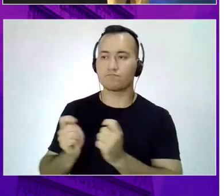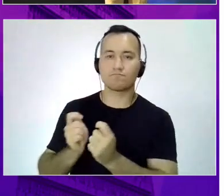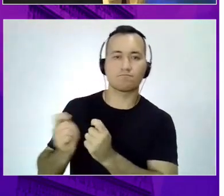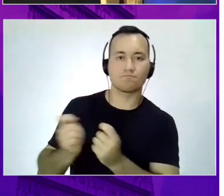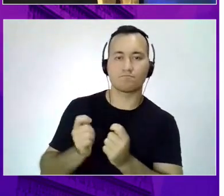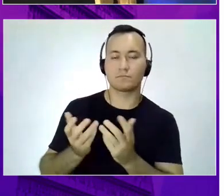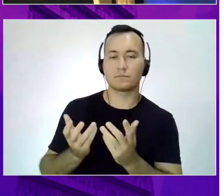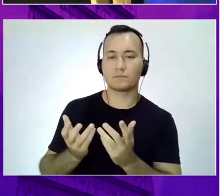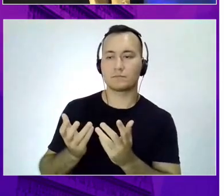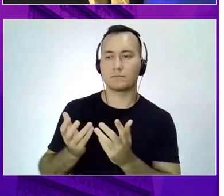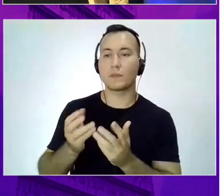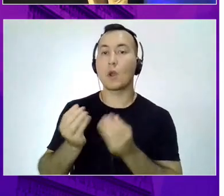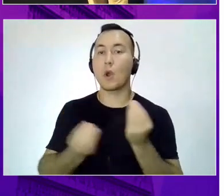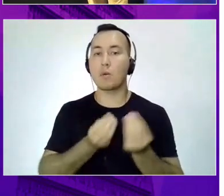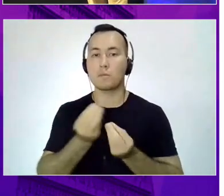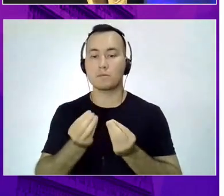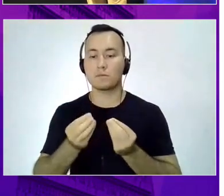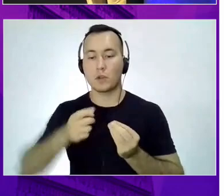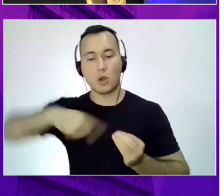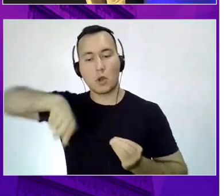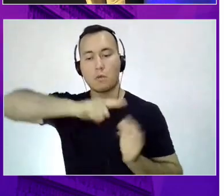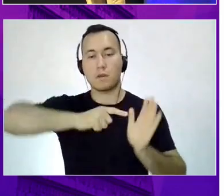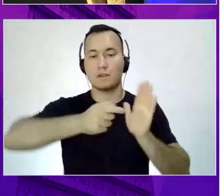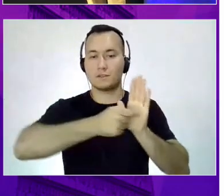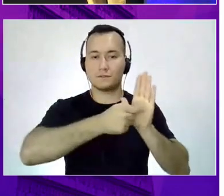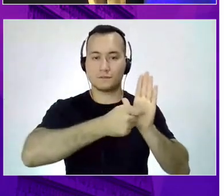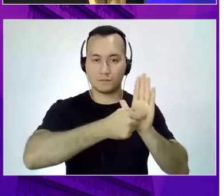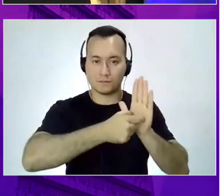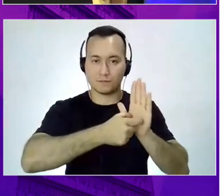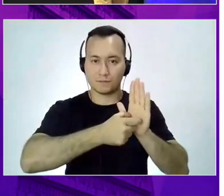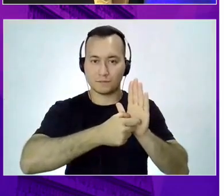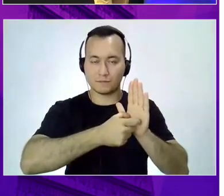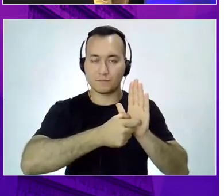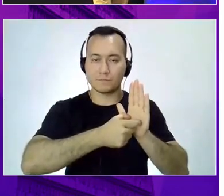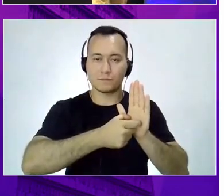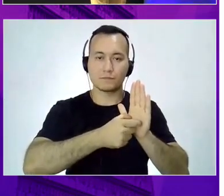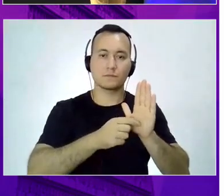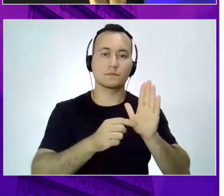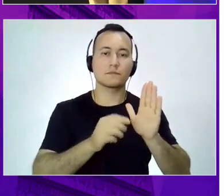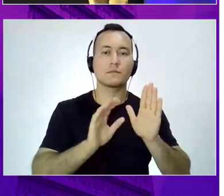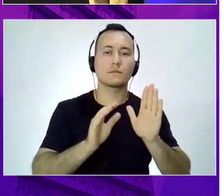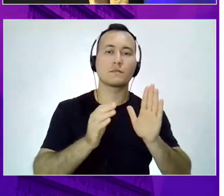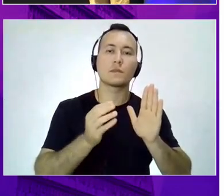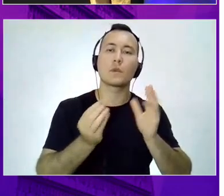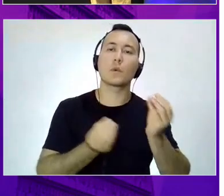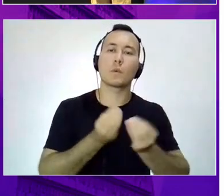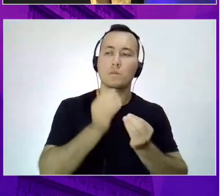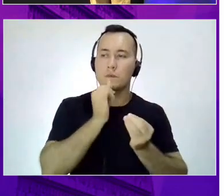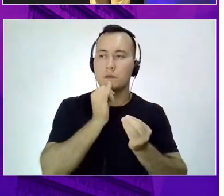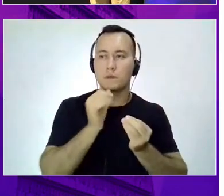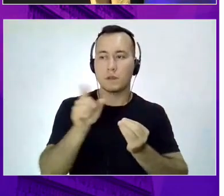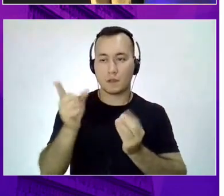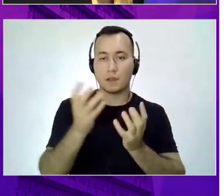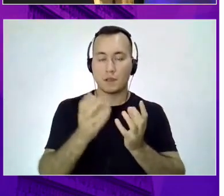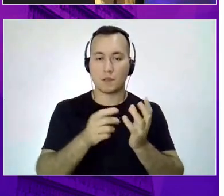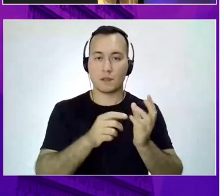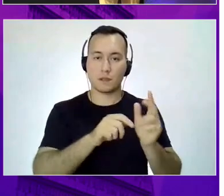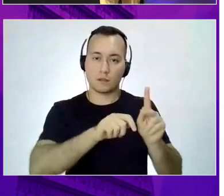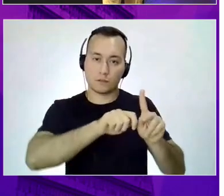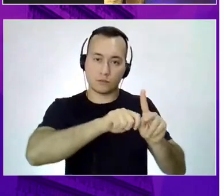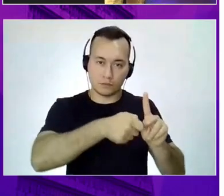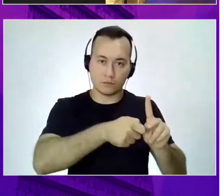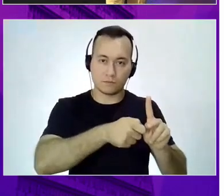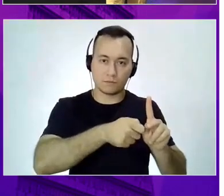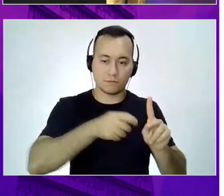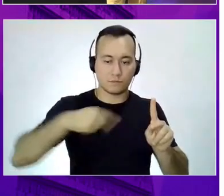Então, a gente vai exemplificar um Pix aqui, depois a gente processa essa requisição, cria o Pix junto ao banco e devolve depois